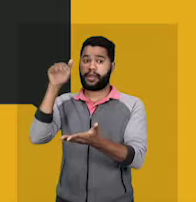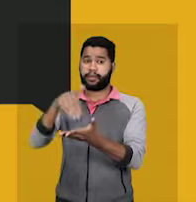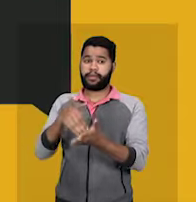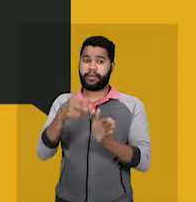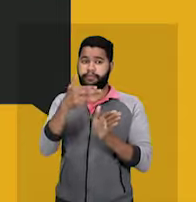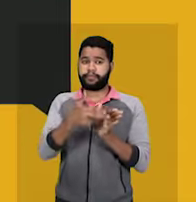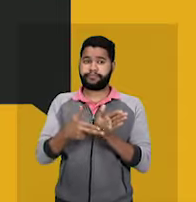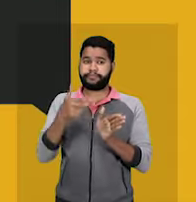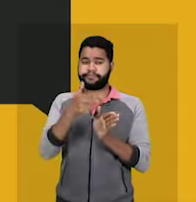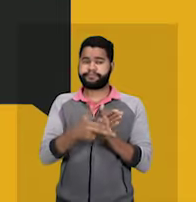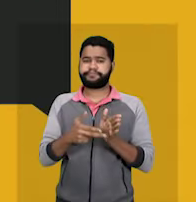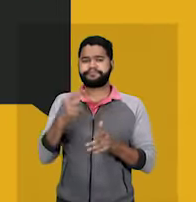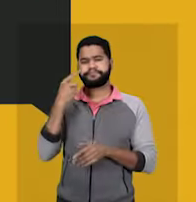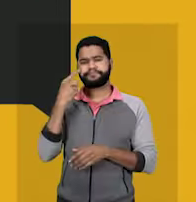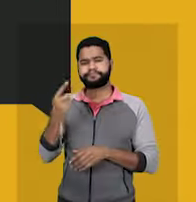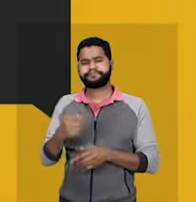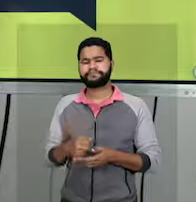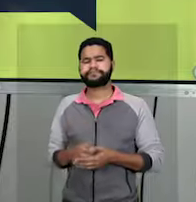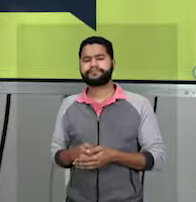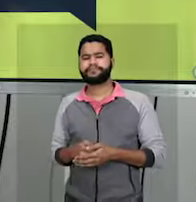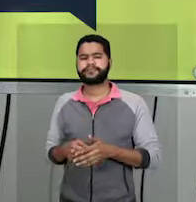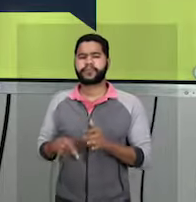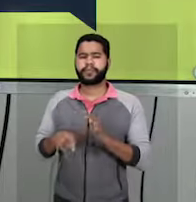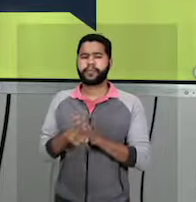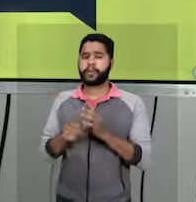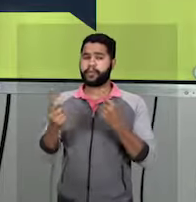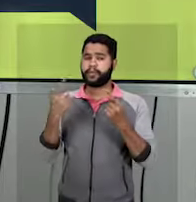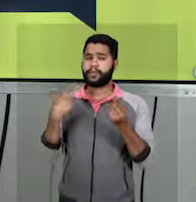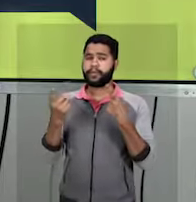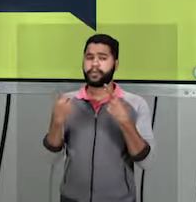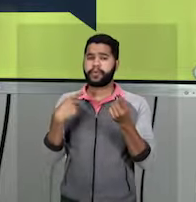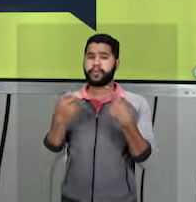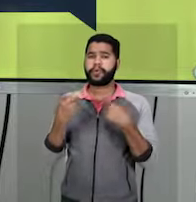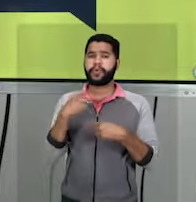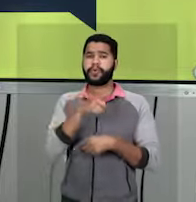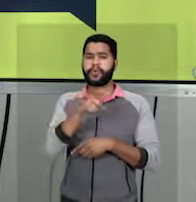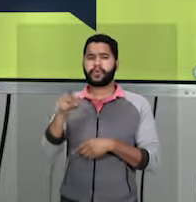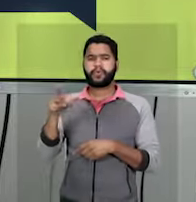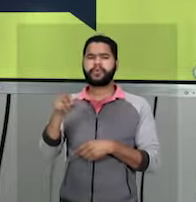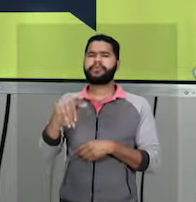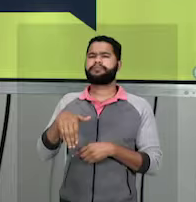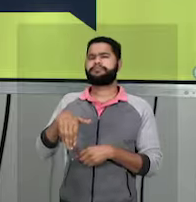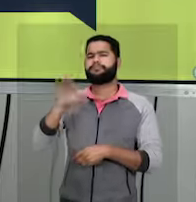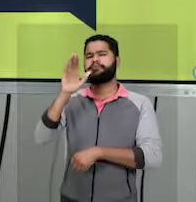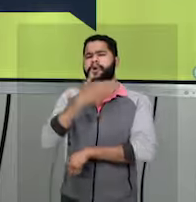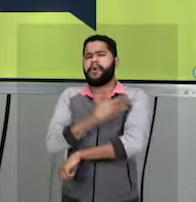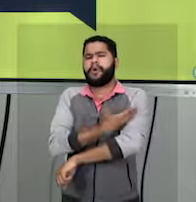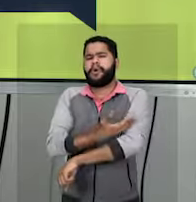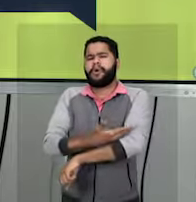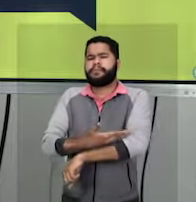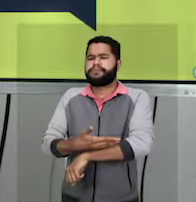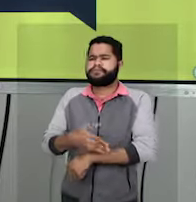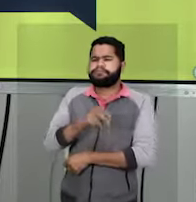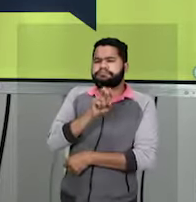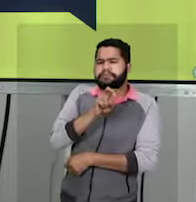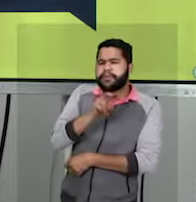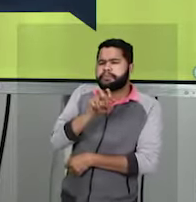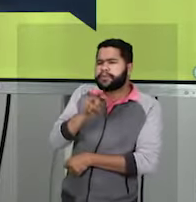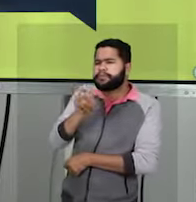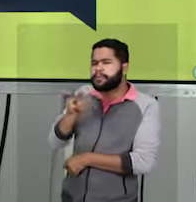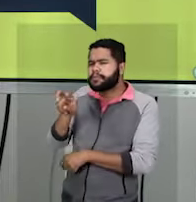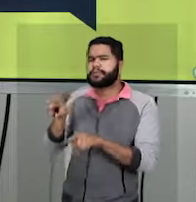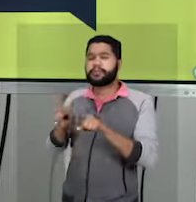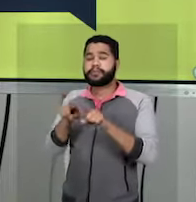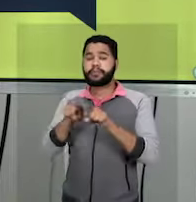ferroviárias Então veja só transporte rodoviário é aquele que você está mais acostumado a ver e usar